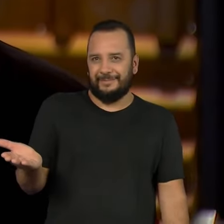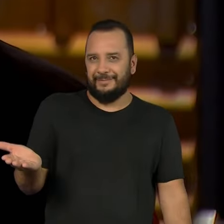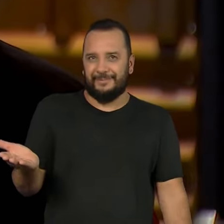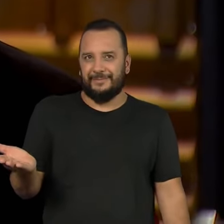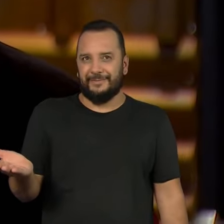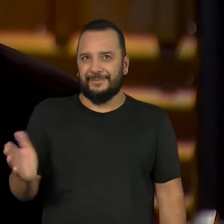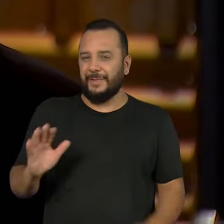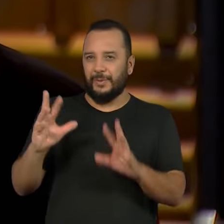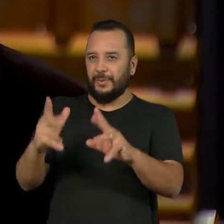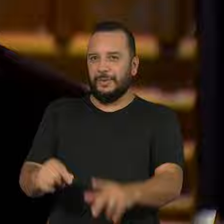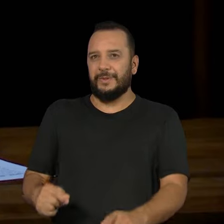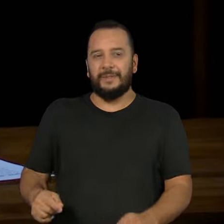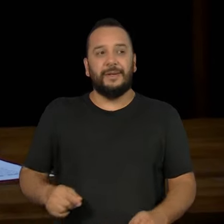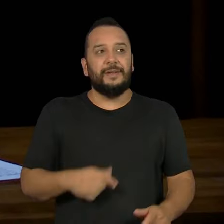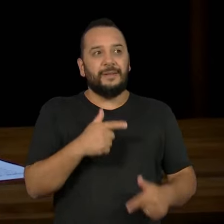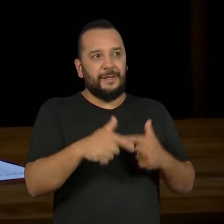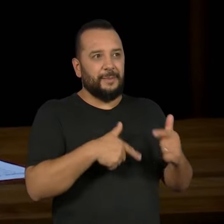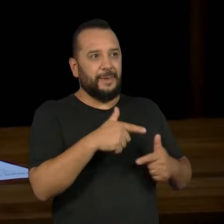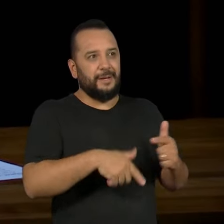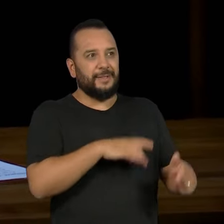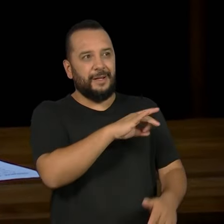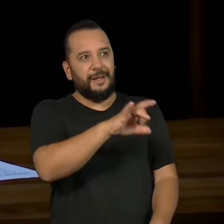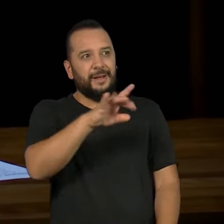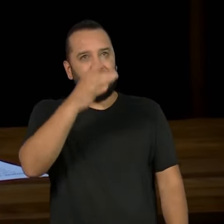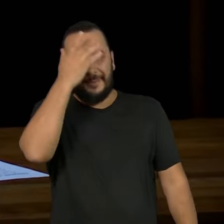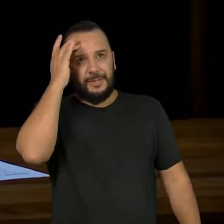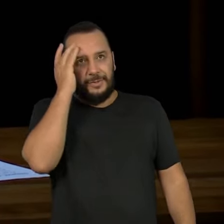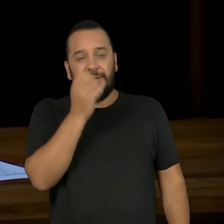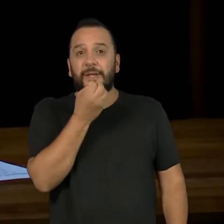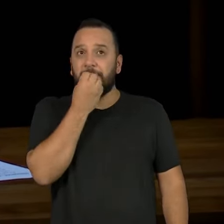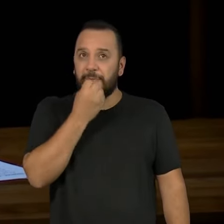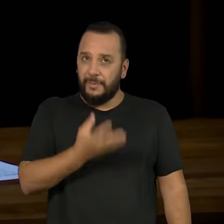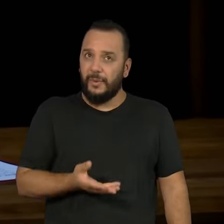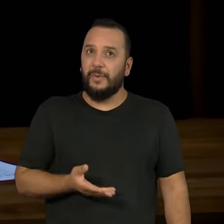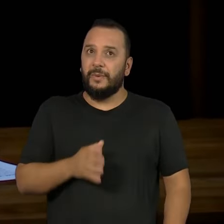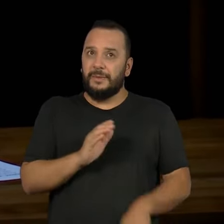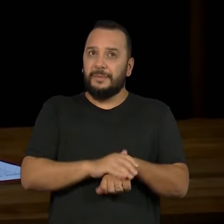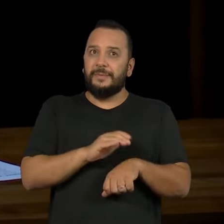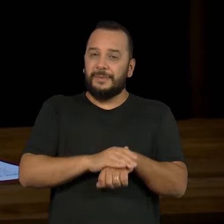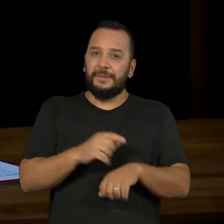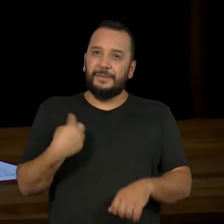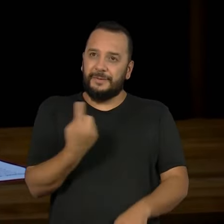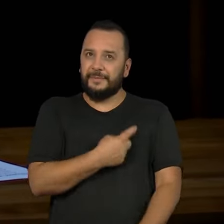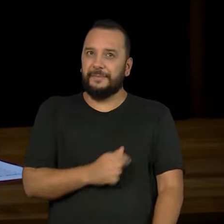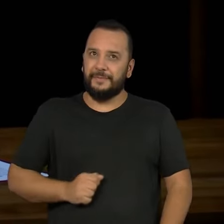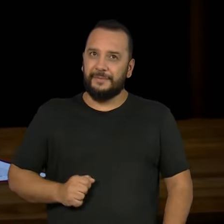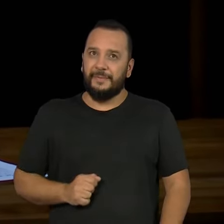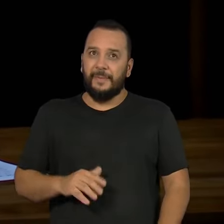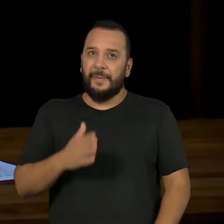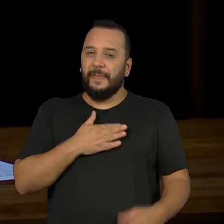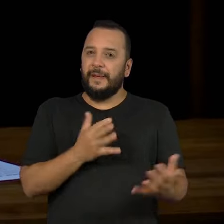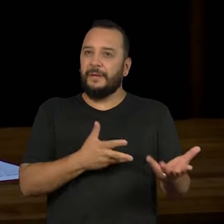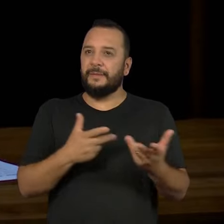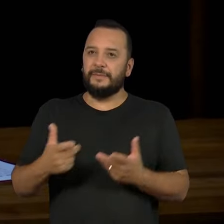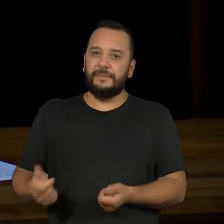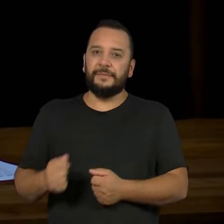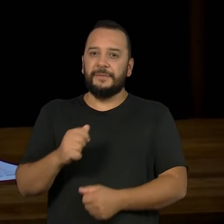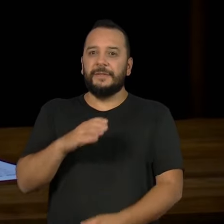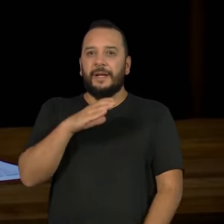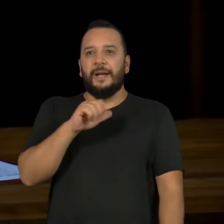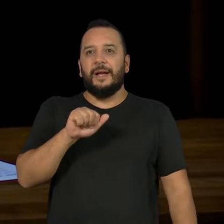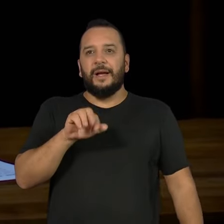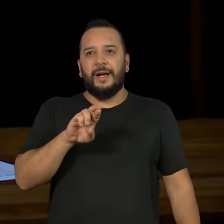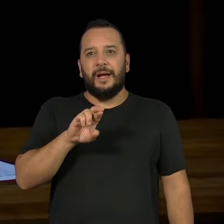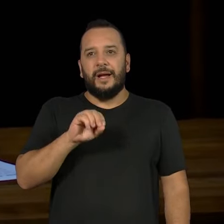para todas é uma tarefa de cada um de nó Nós Que bom que ainda seja assim né Será que a minha convidada Carol